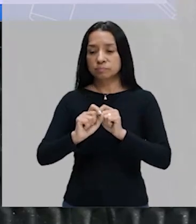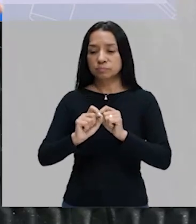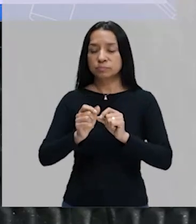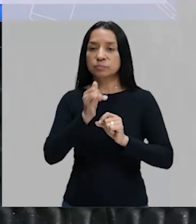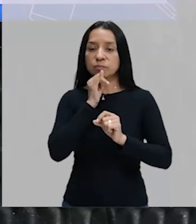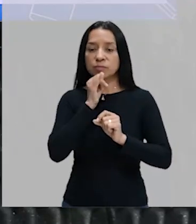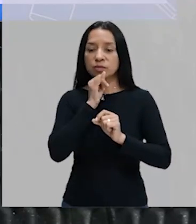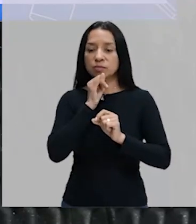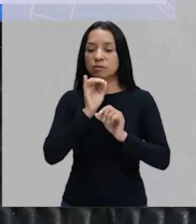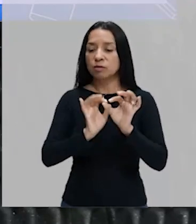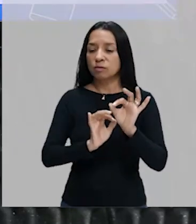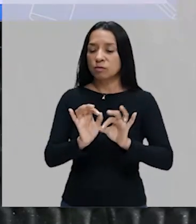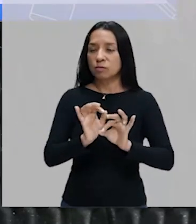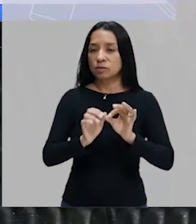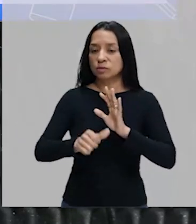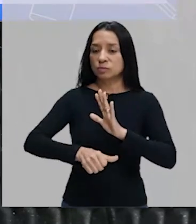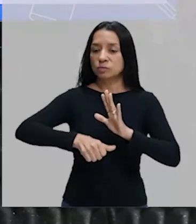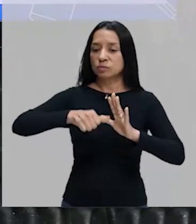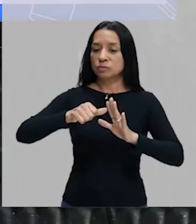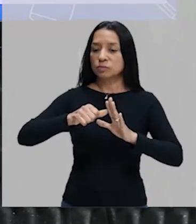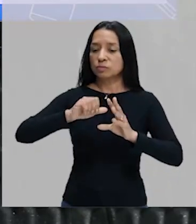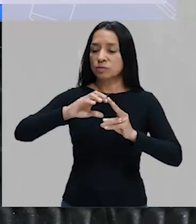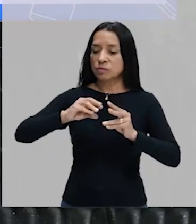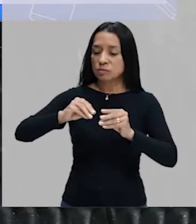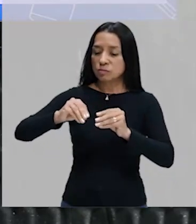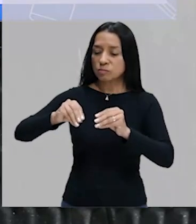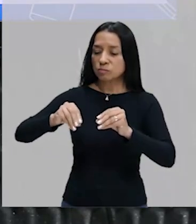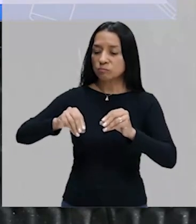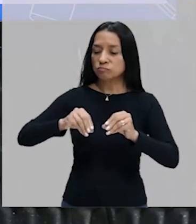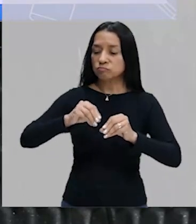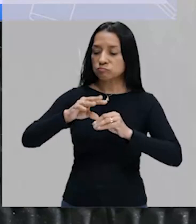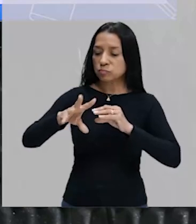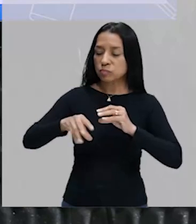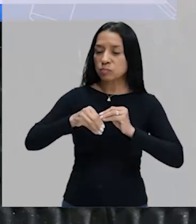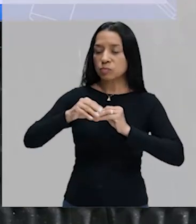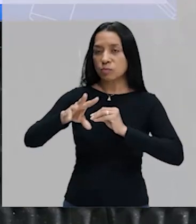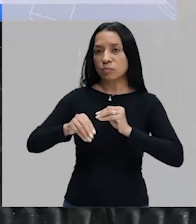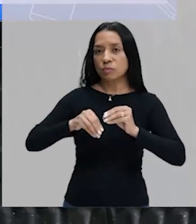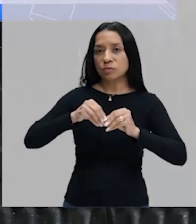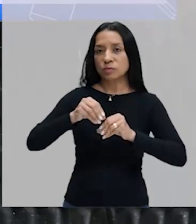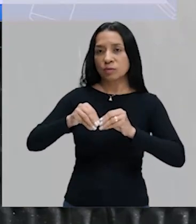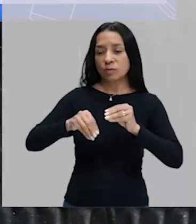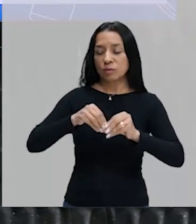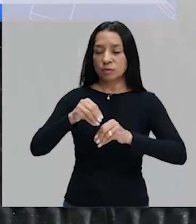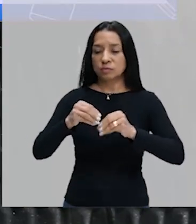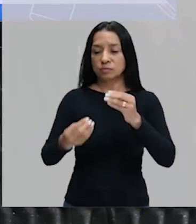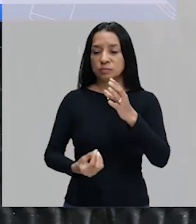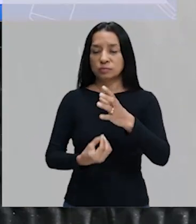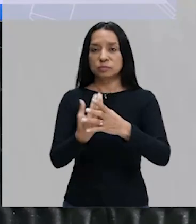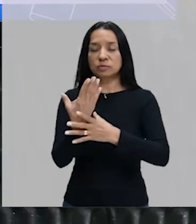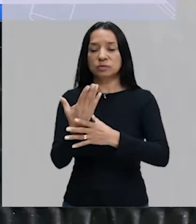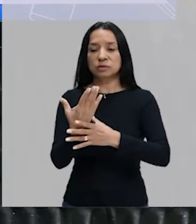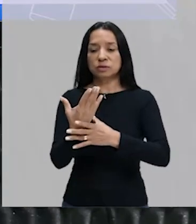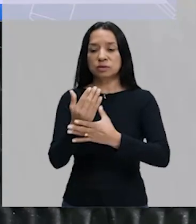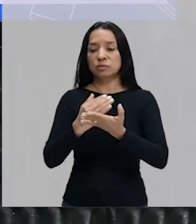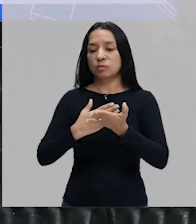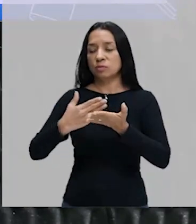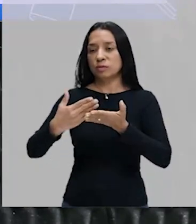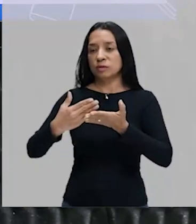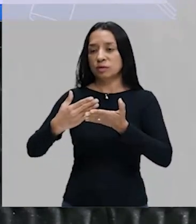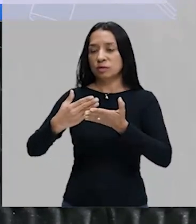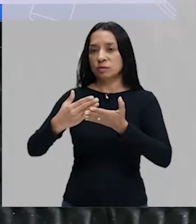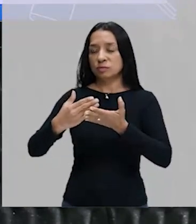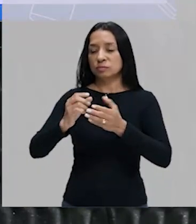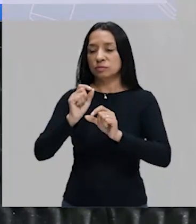exemplo, a formação dos primeiros compostos orgânicos, né? Esses compostos orgânicos que foram originados a partir das